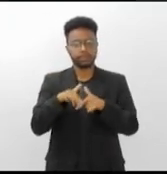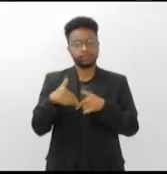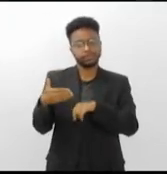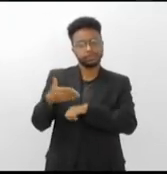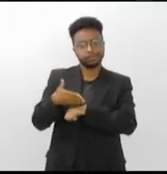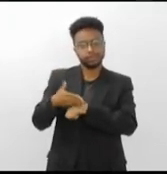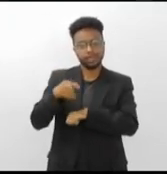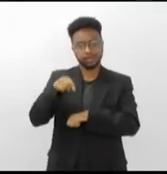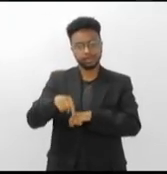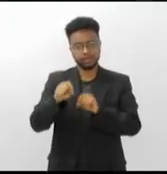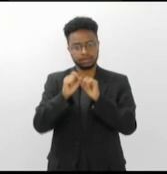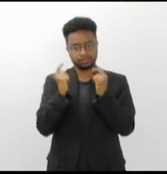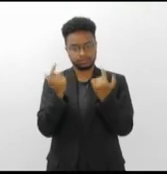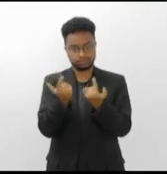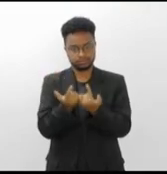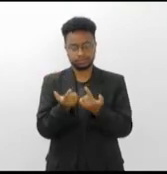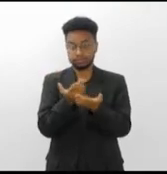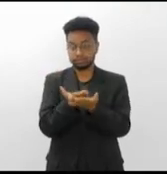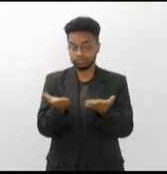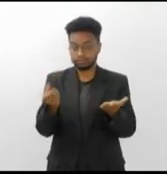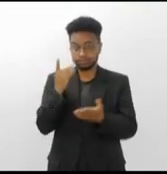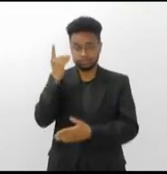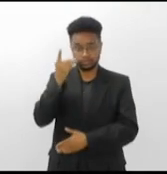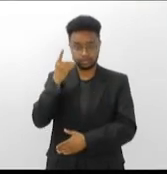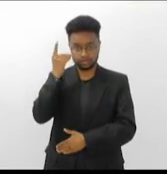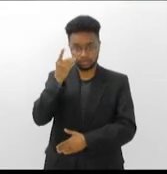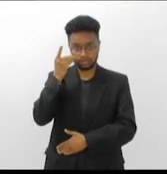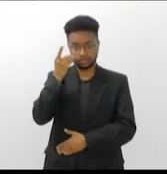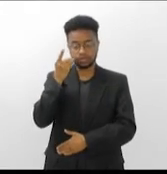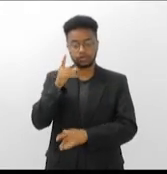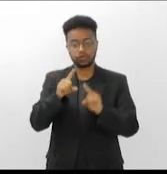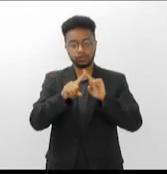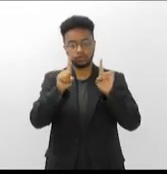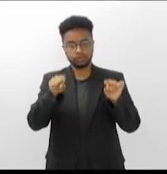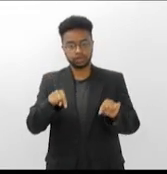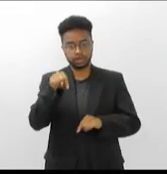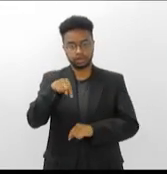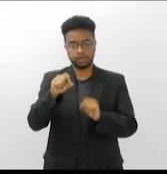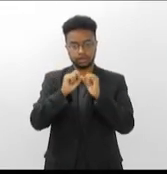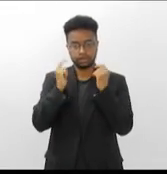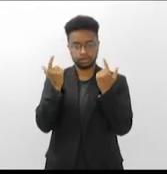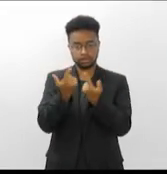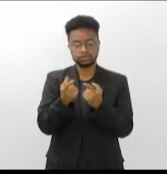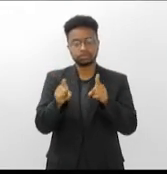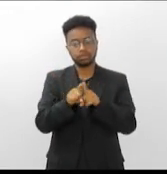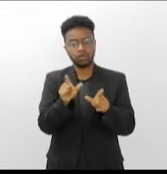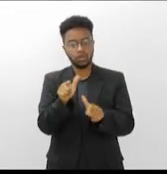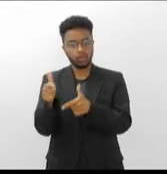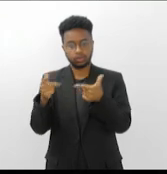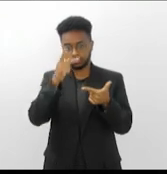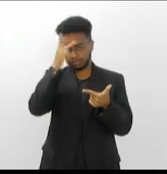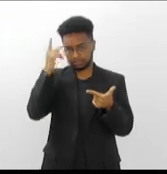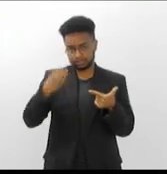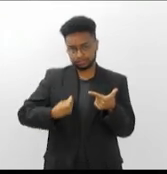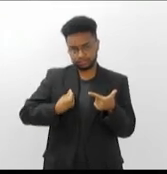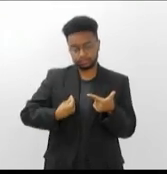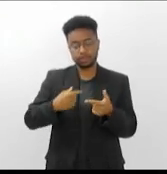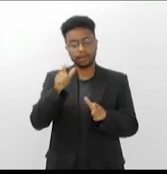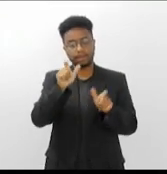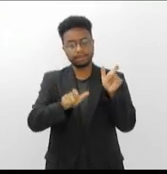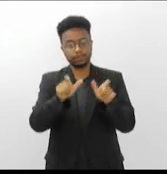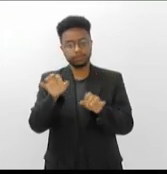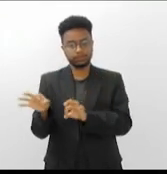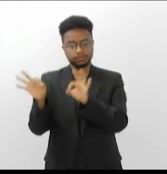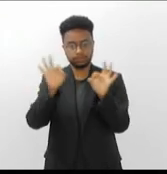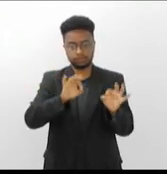nesta casa. Senhoras e senhores deputados, servidores desta casa, demais presentes, telespectadores